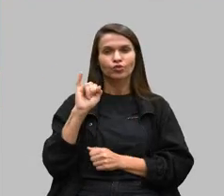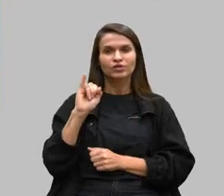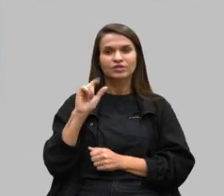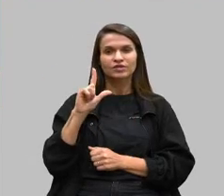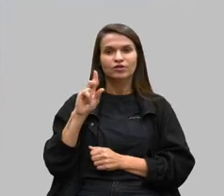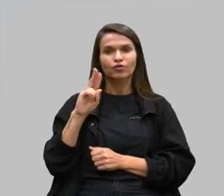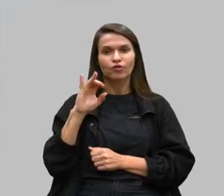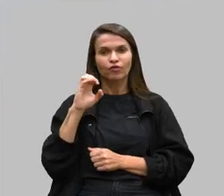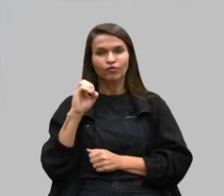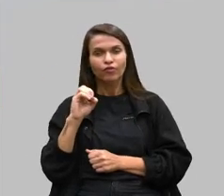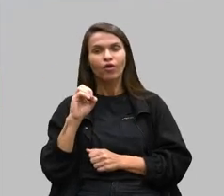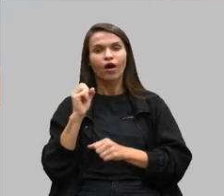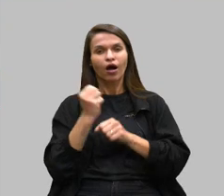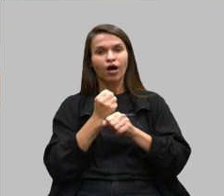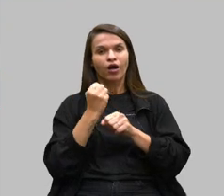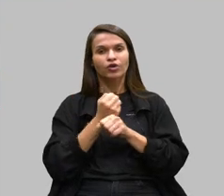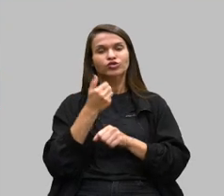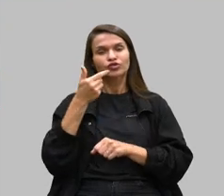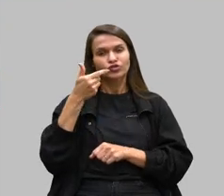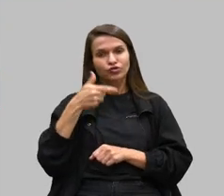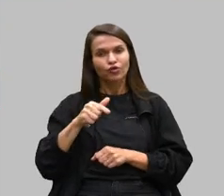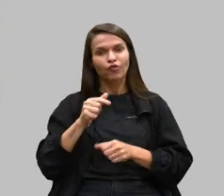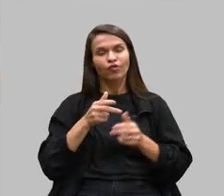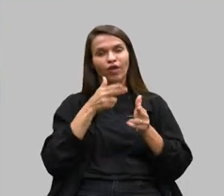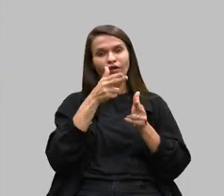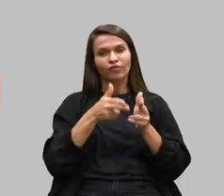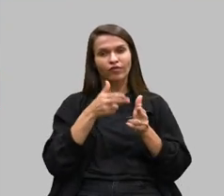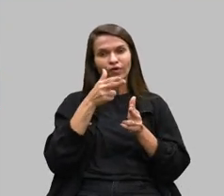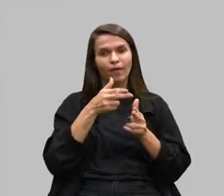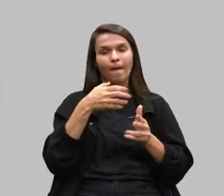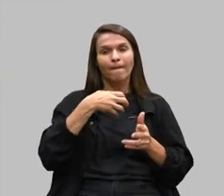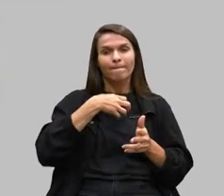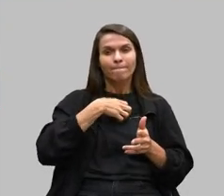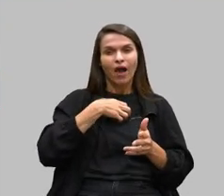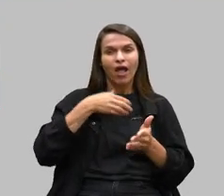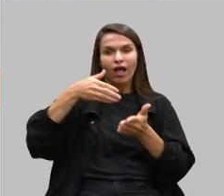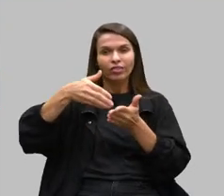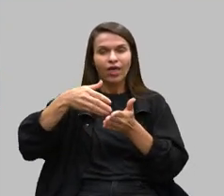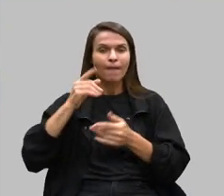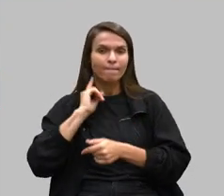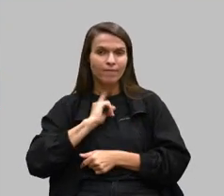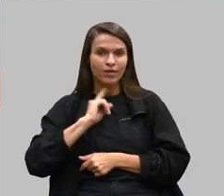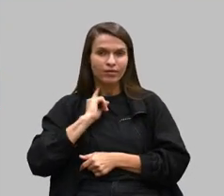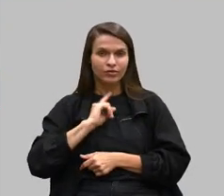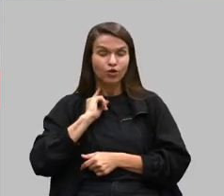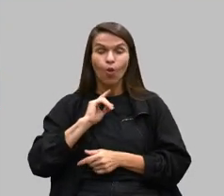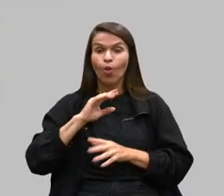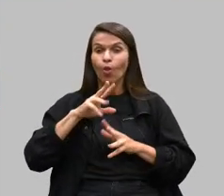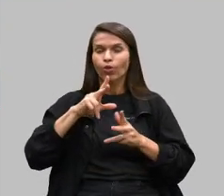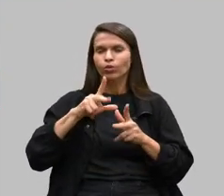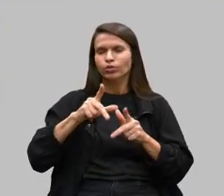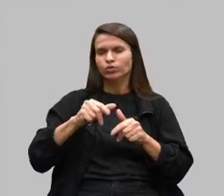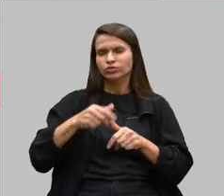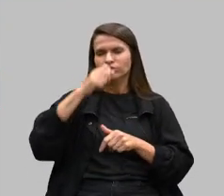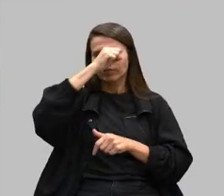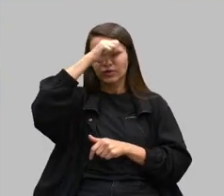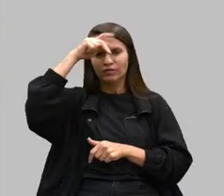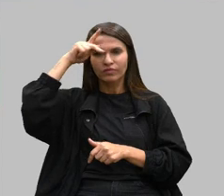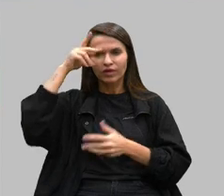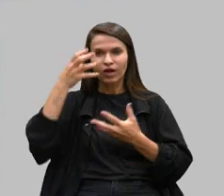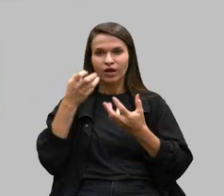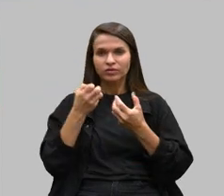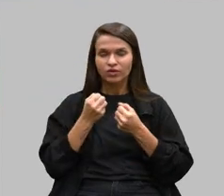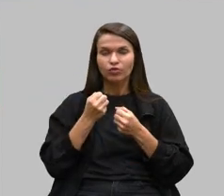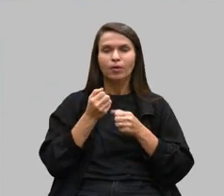reconstrução da ferrovia Bahia Minas então abraçada por todos os nossos prefeitos nós estivemos em todos os